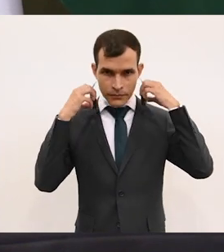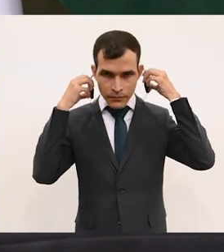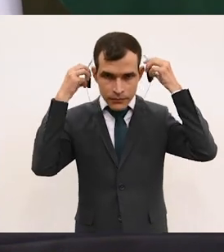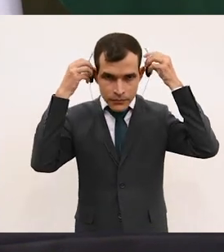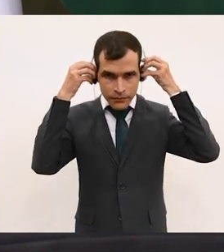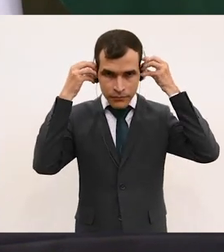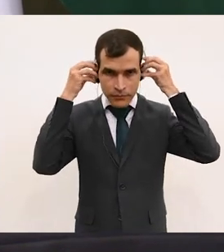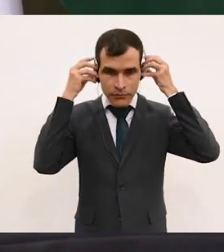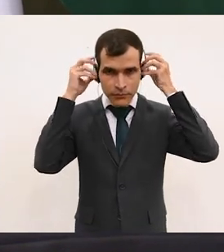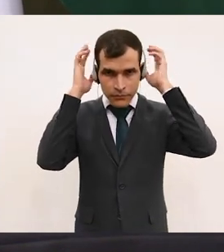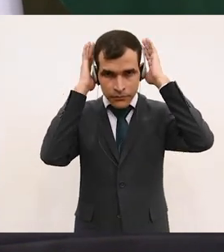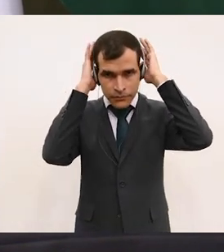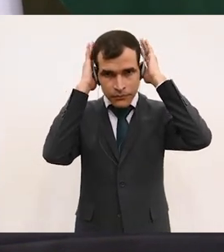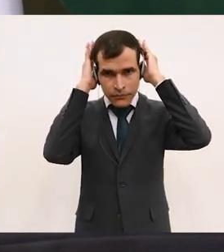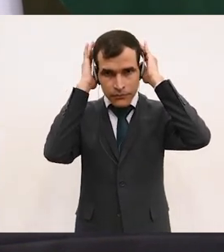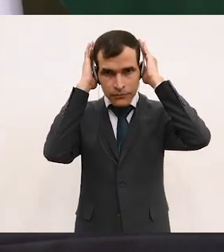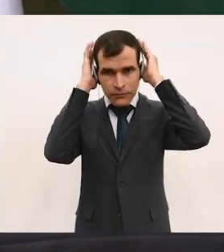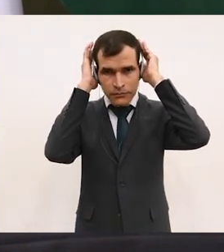Thank you.